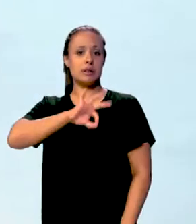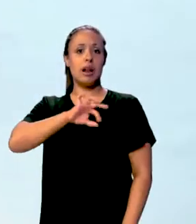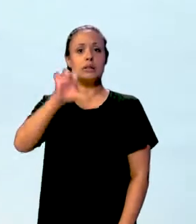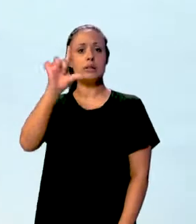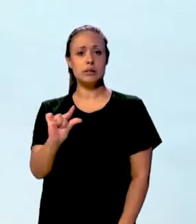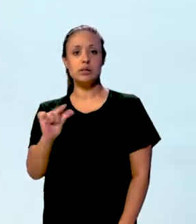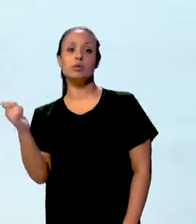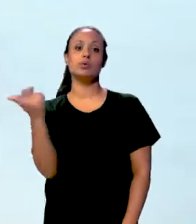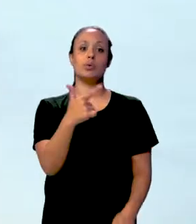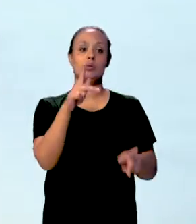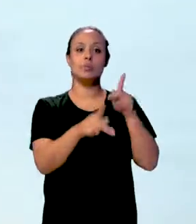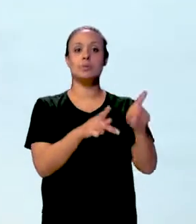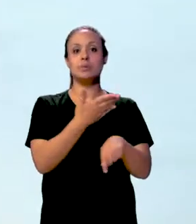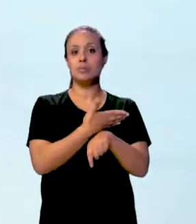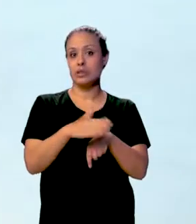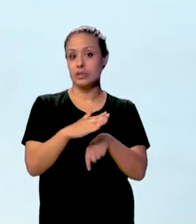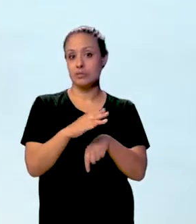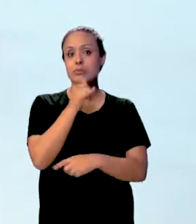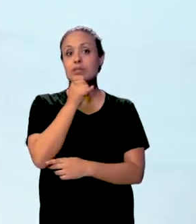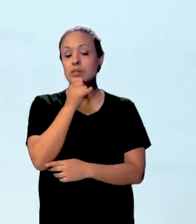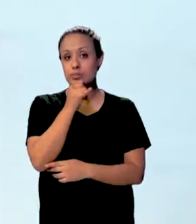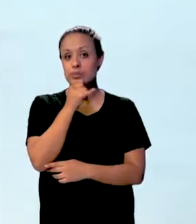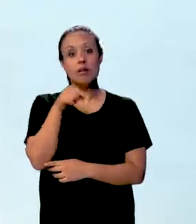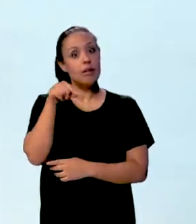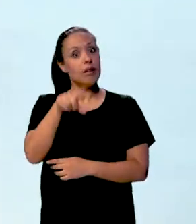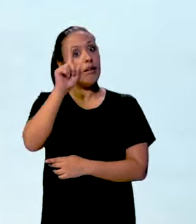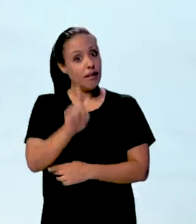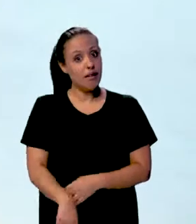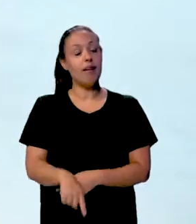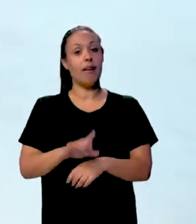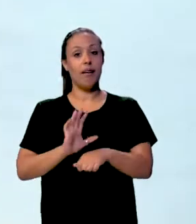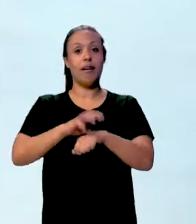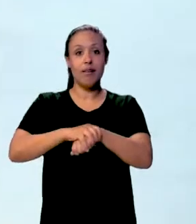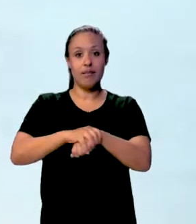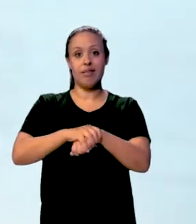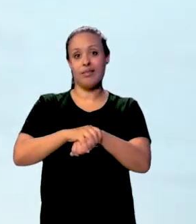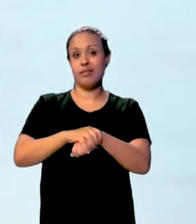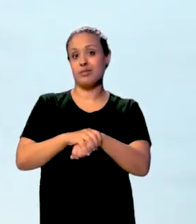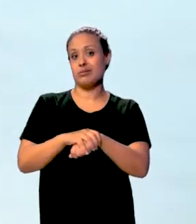é mais assassinada e tem menores salários do que a população